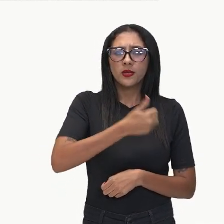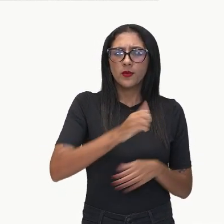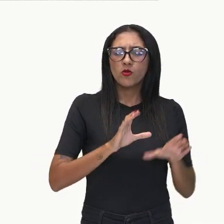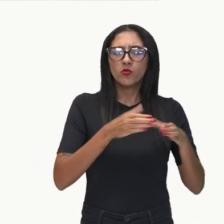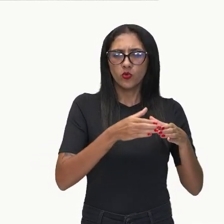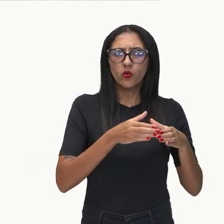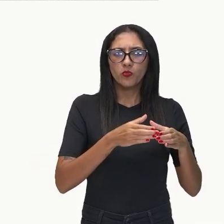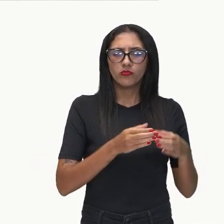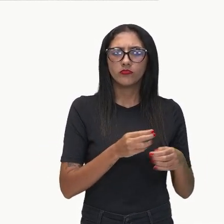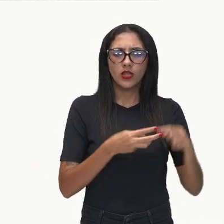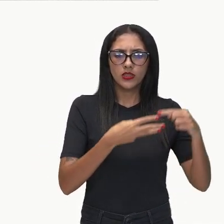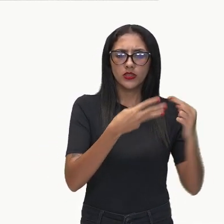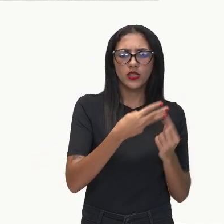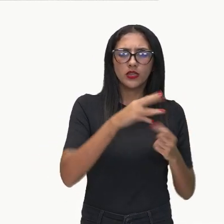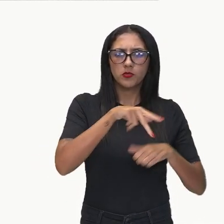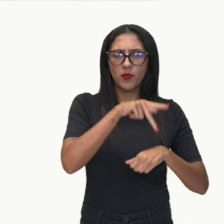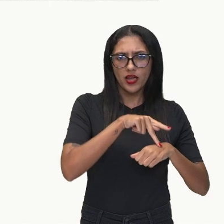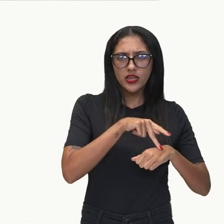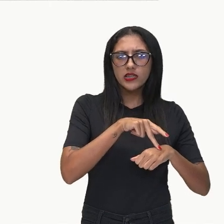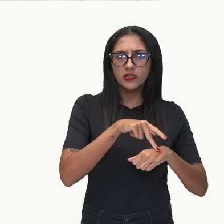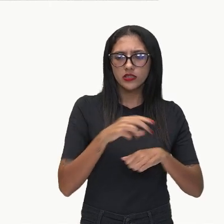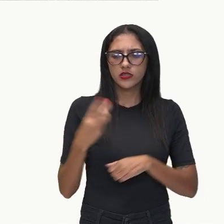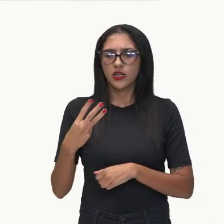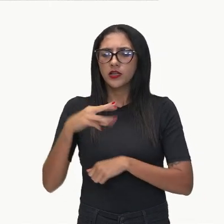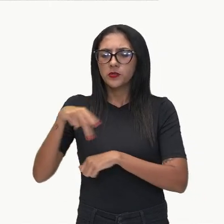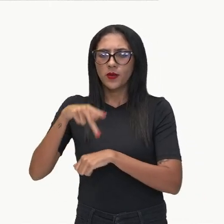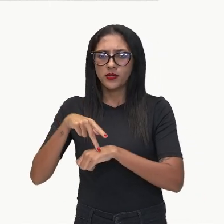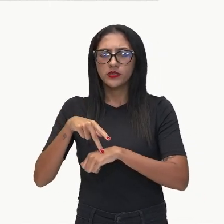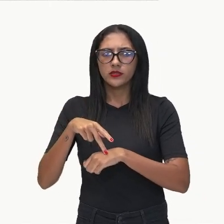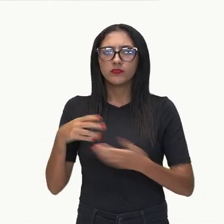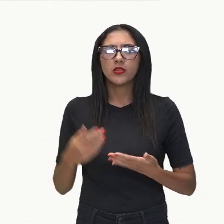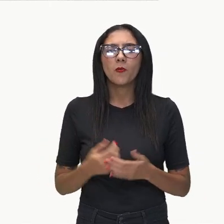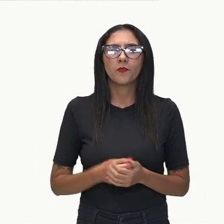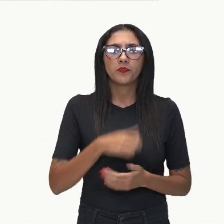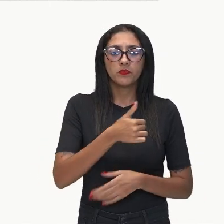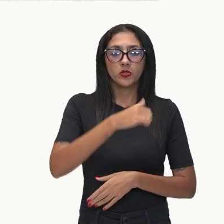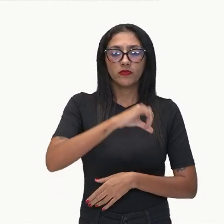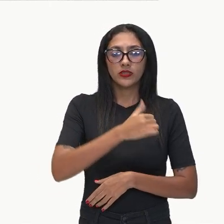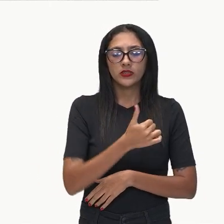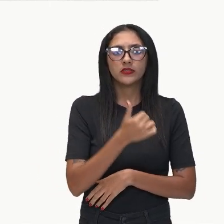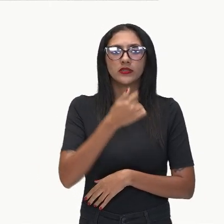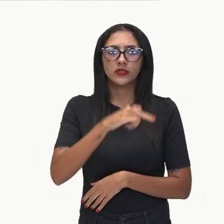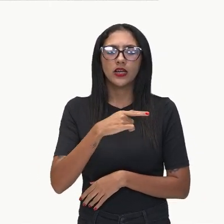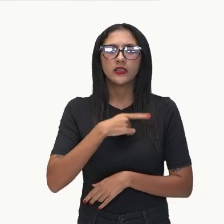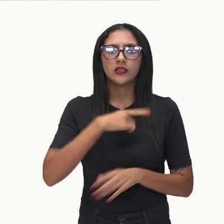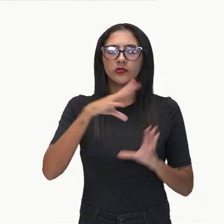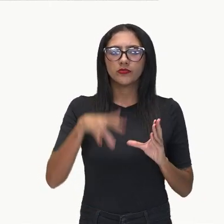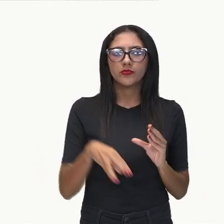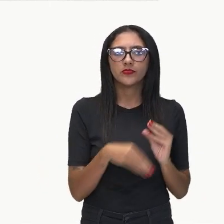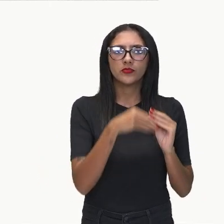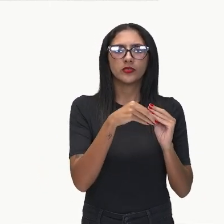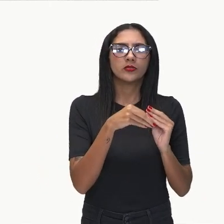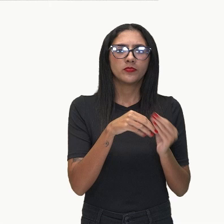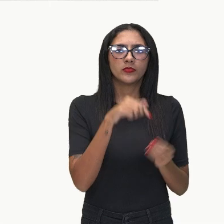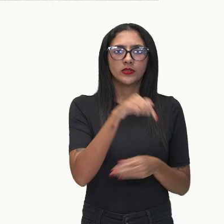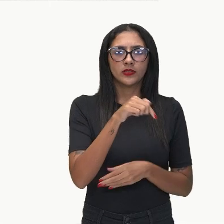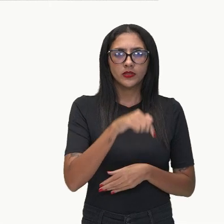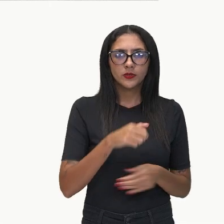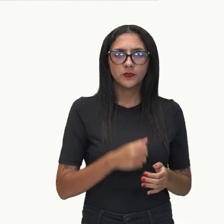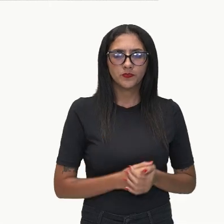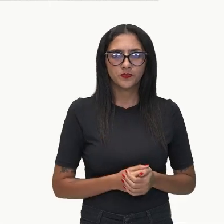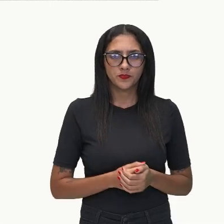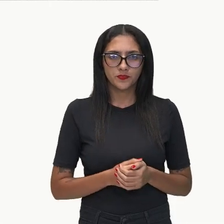tríplices. Então em 1917, só repetindo, nós tivemos aí a entrada dos Estados Unidos e Japão na